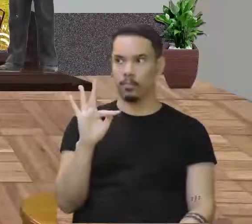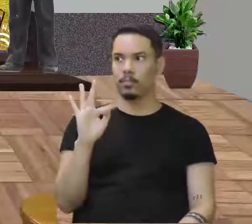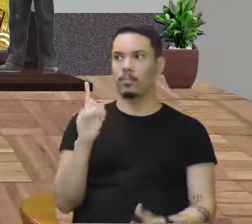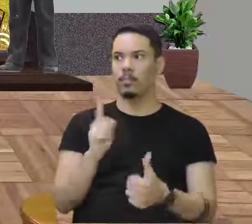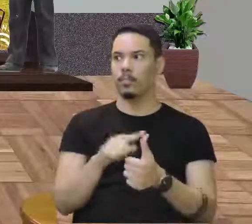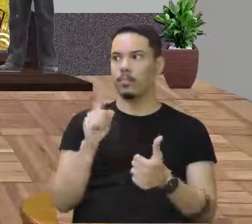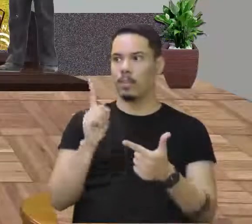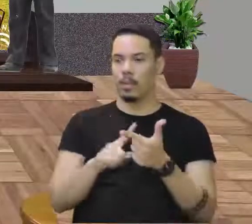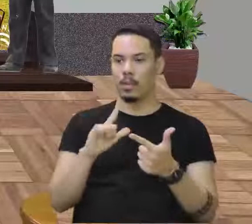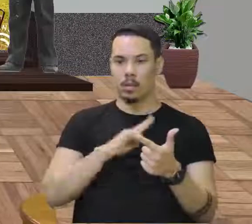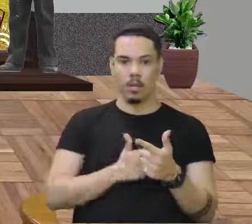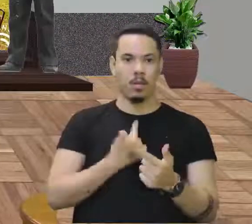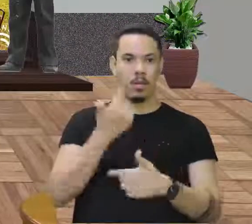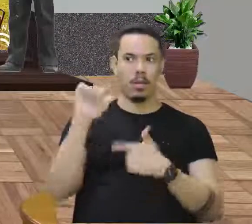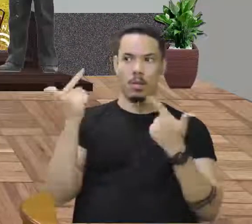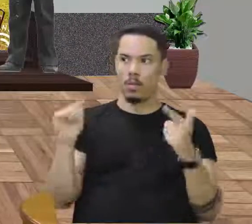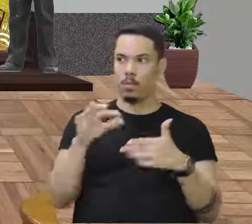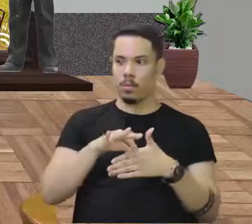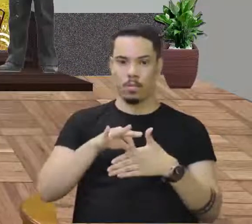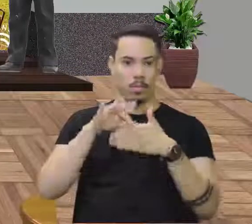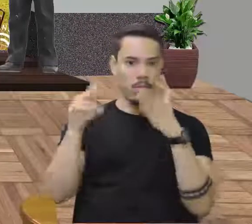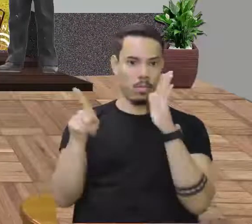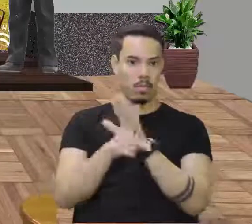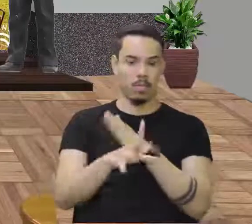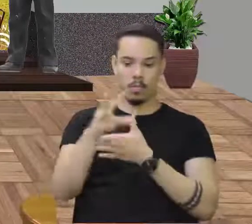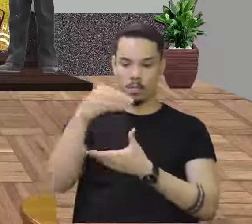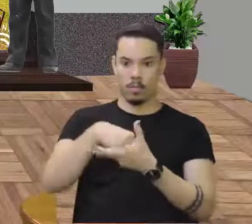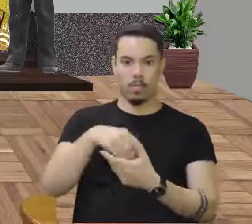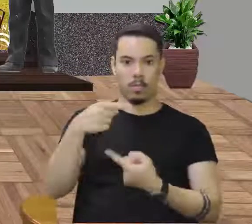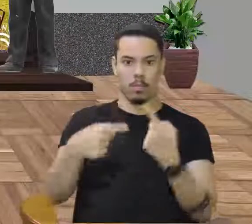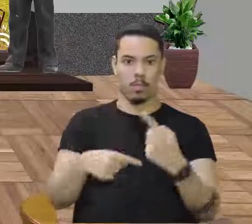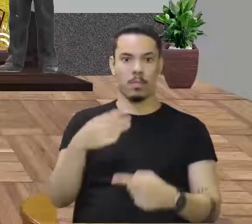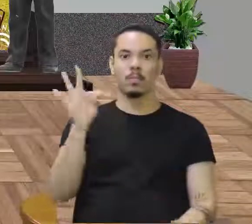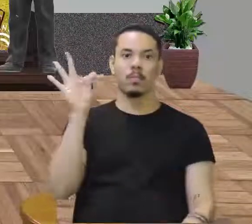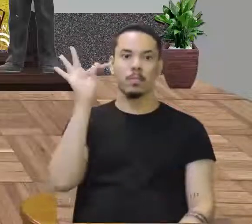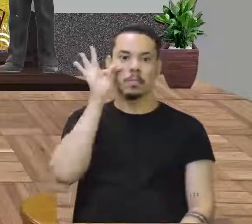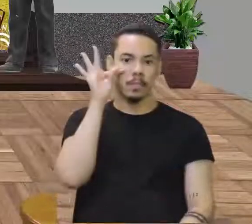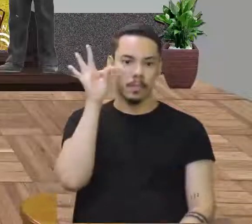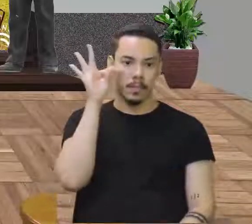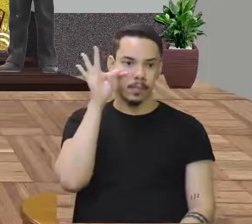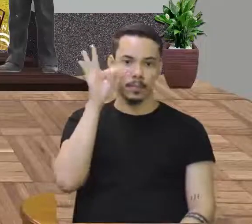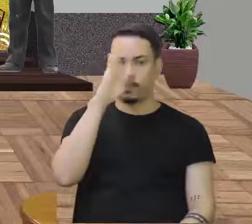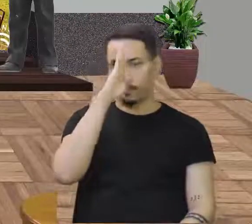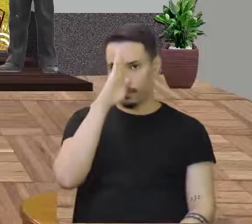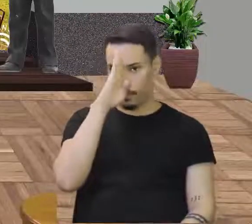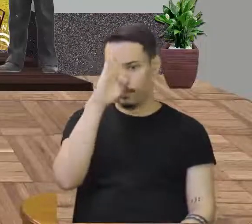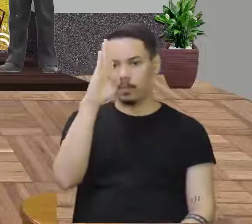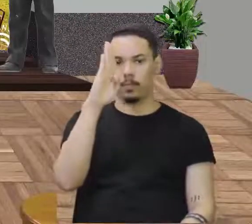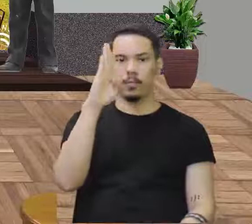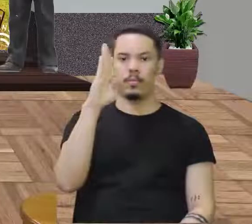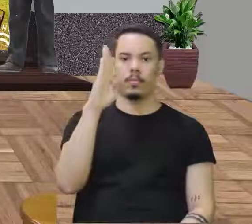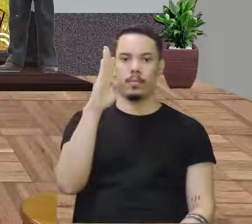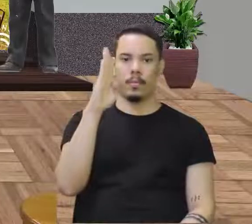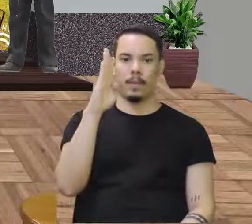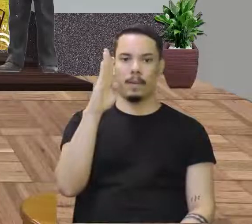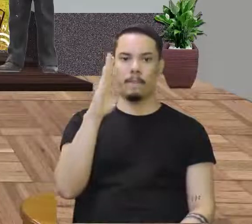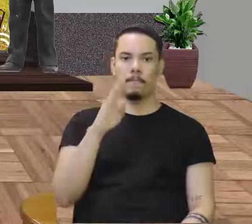nós temos outros líderes políticos, mas Jorge Teixeira, outro destaque como líder político.